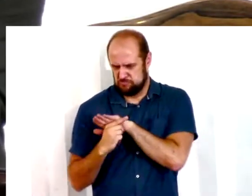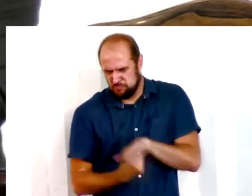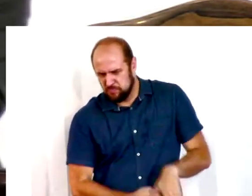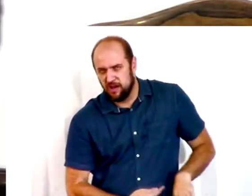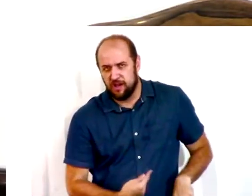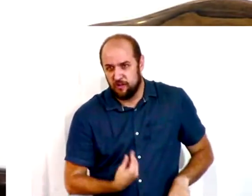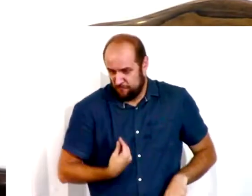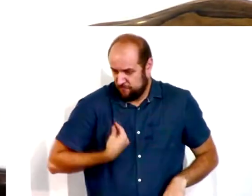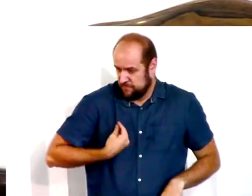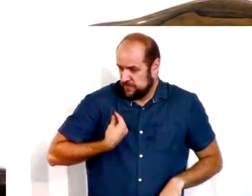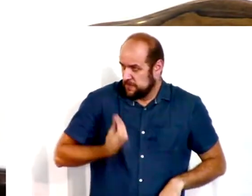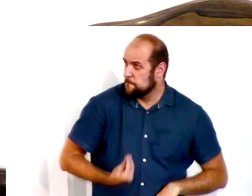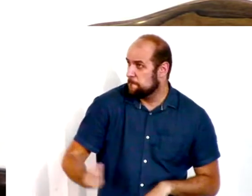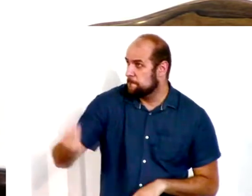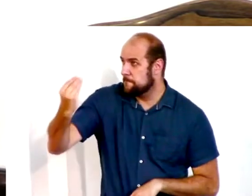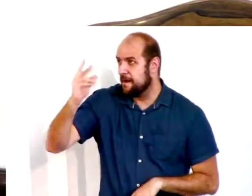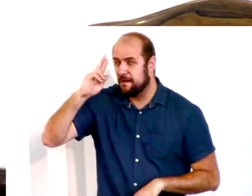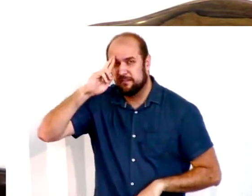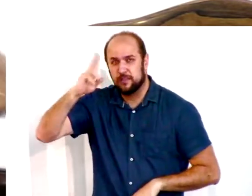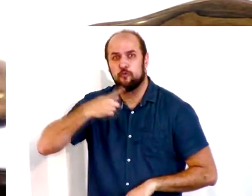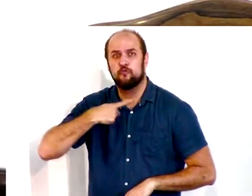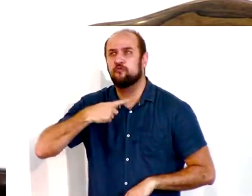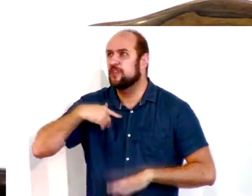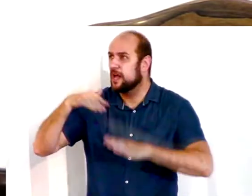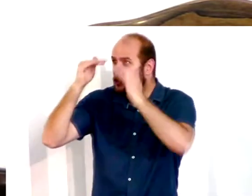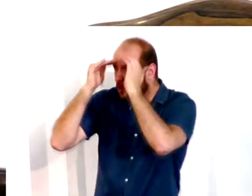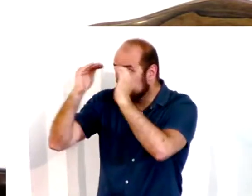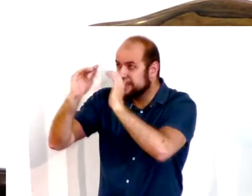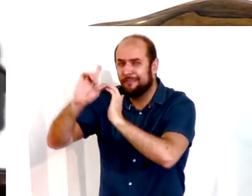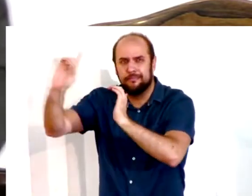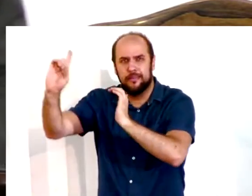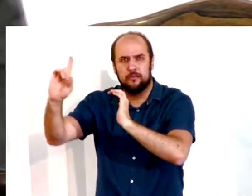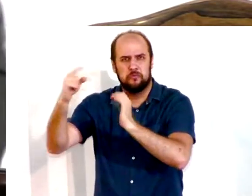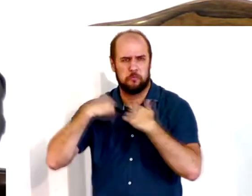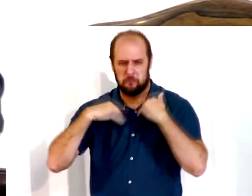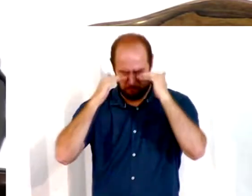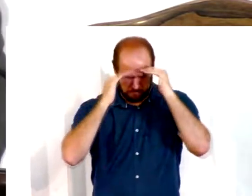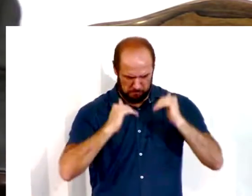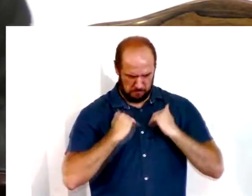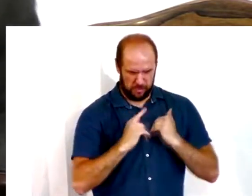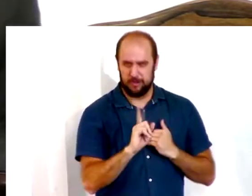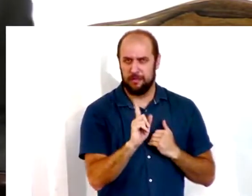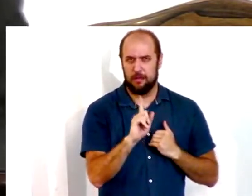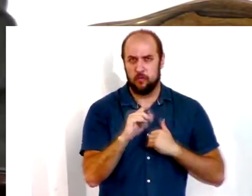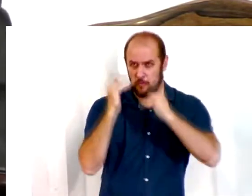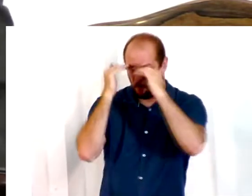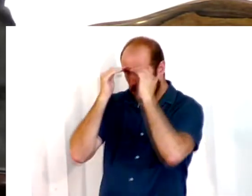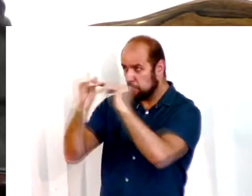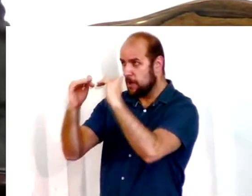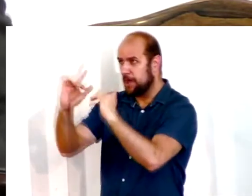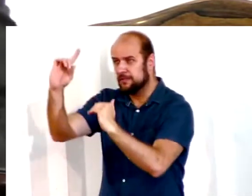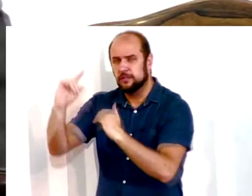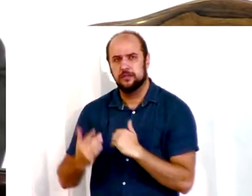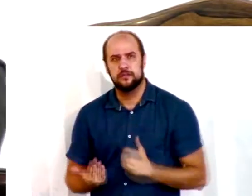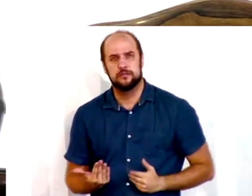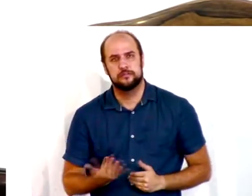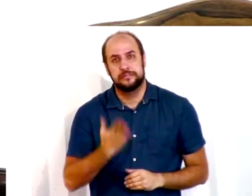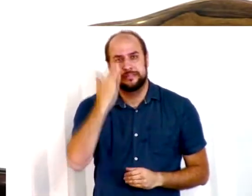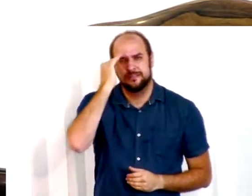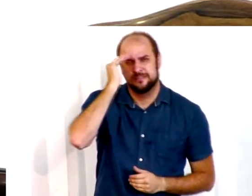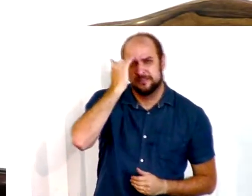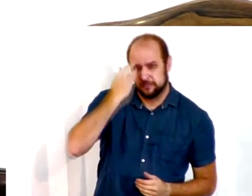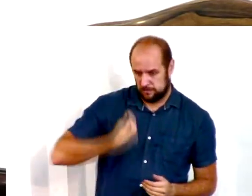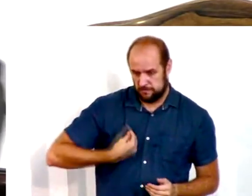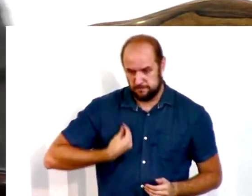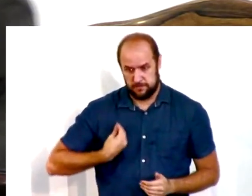viver comigo, mas fazendo a minha vontade, não a tua vontade. Porque quando você entende o viver